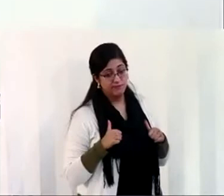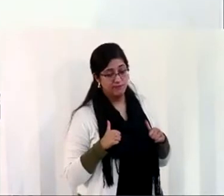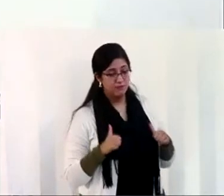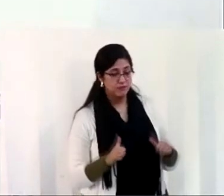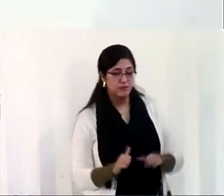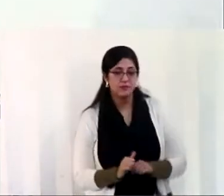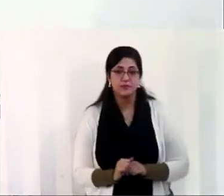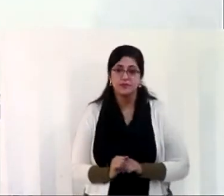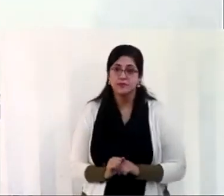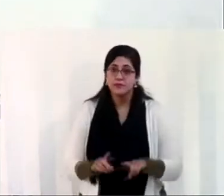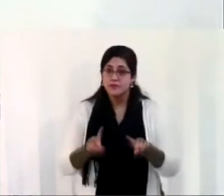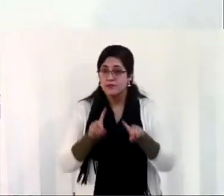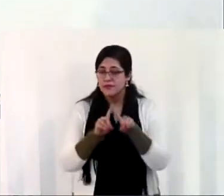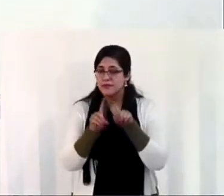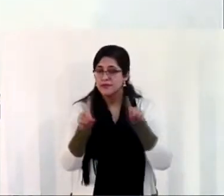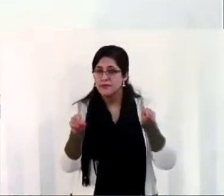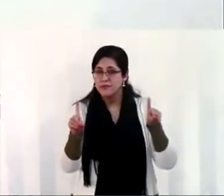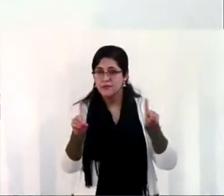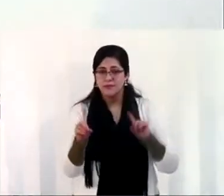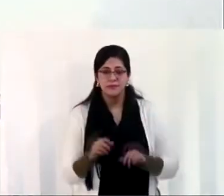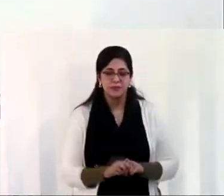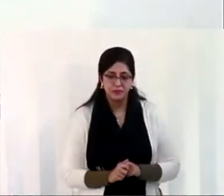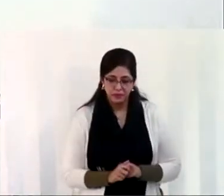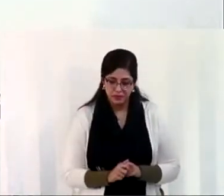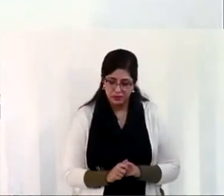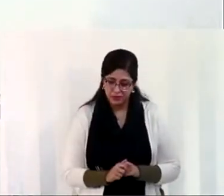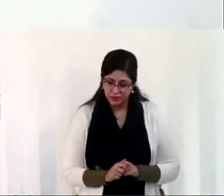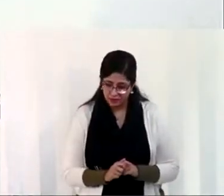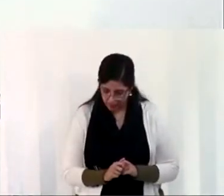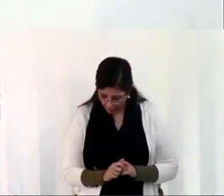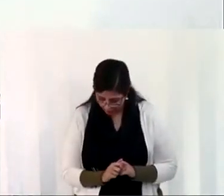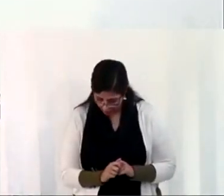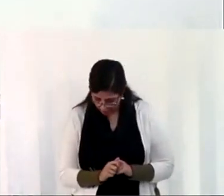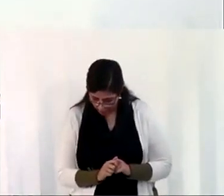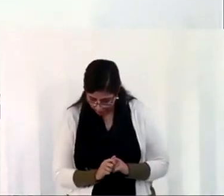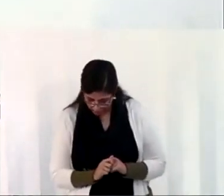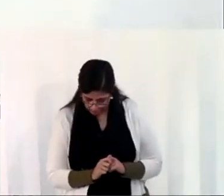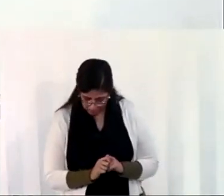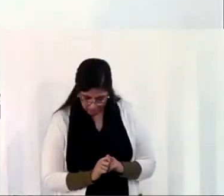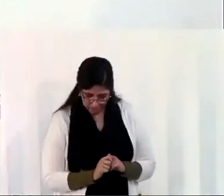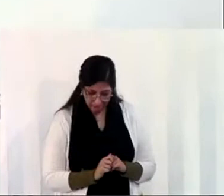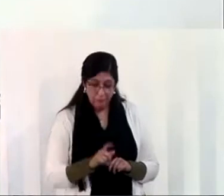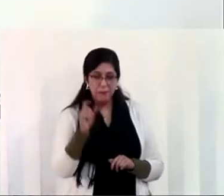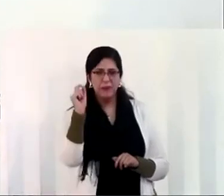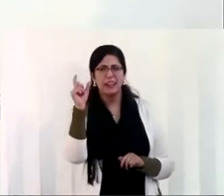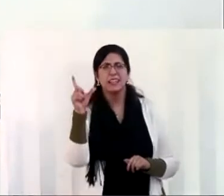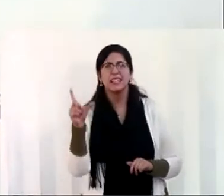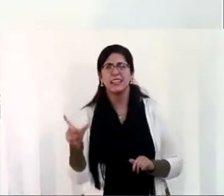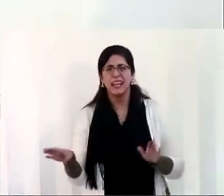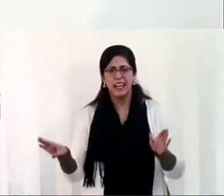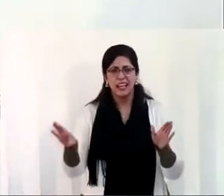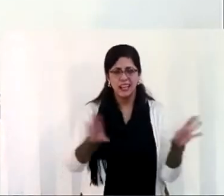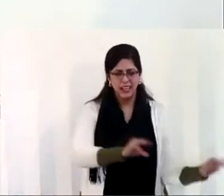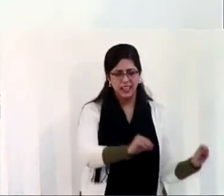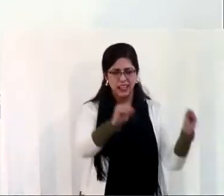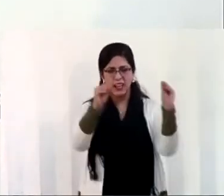Aí uma pequena lembrança no versículo 7. Quem vos levou para uma terra fértil, que é onde vocês estão agora?